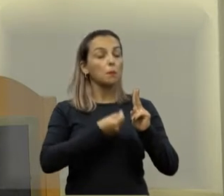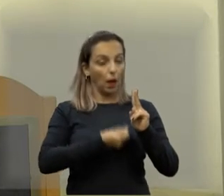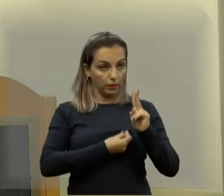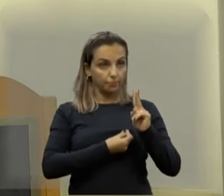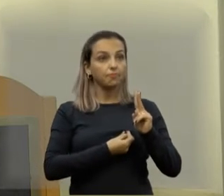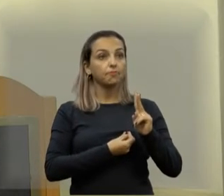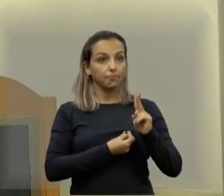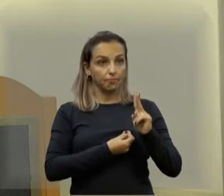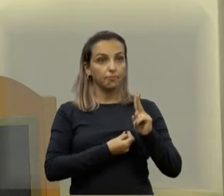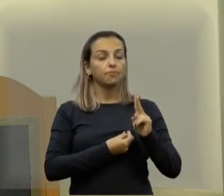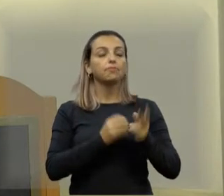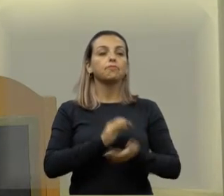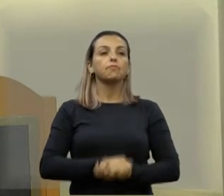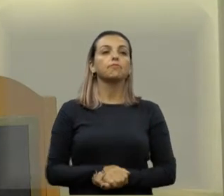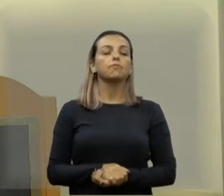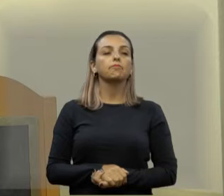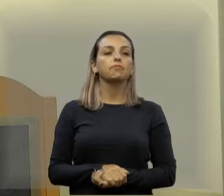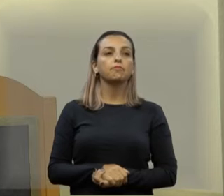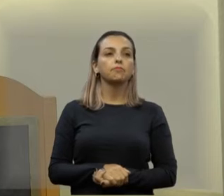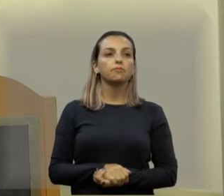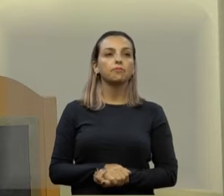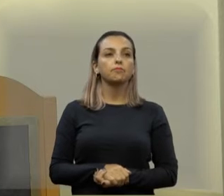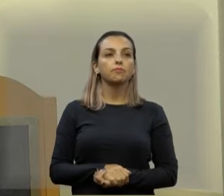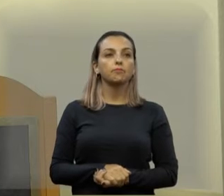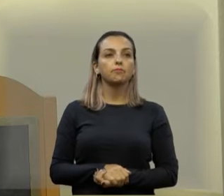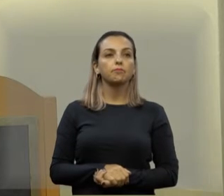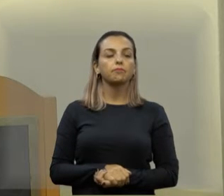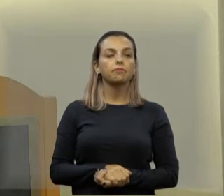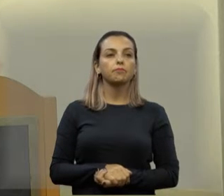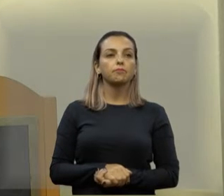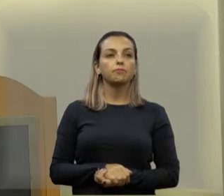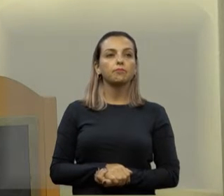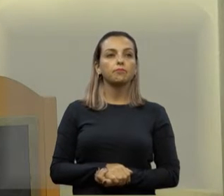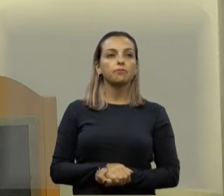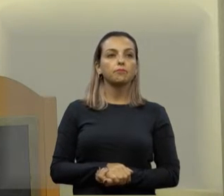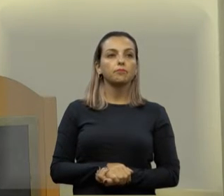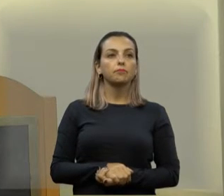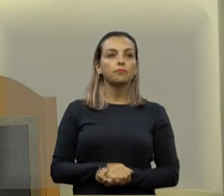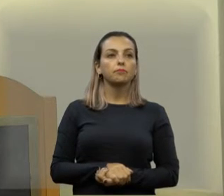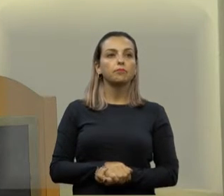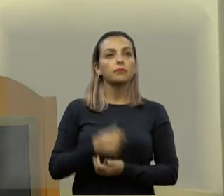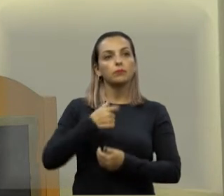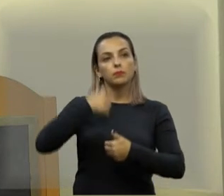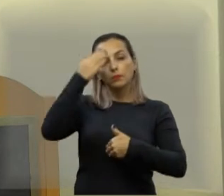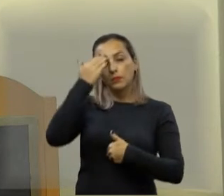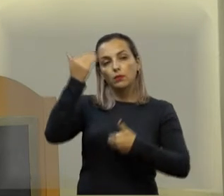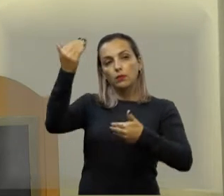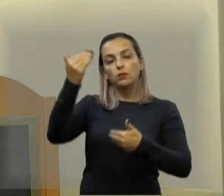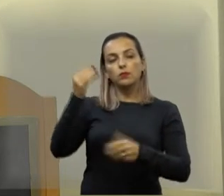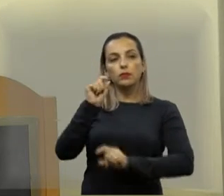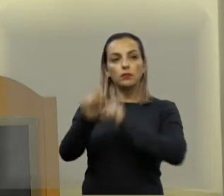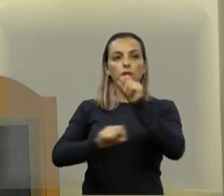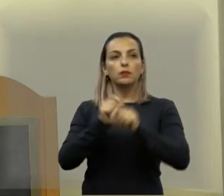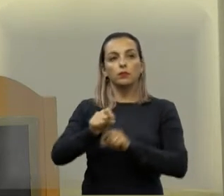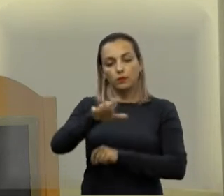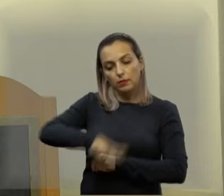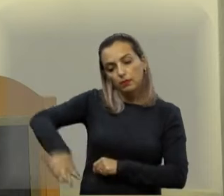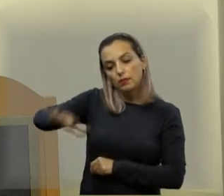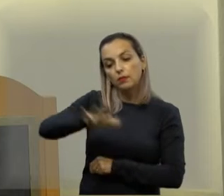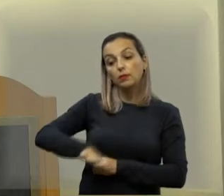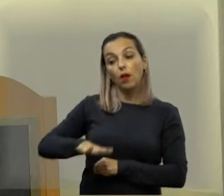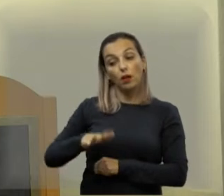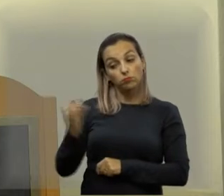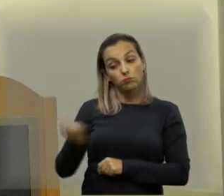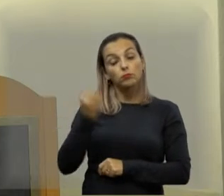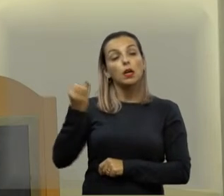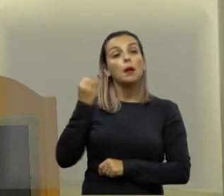conferências e da conferência de juventude É Pra Terminar minha fala eu quero agradecer mas nesse espaço que é muito rico acho que